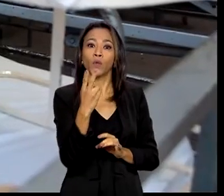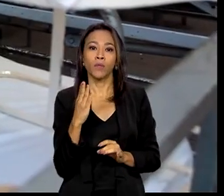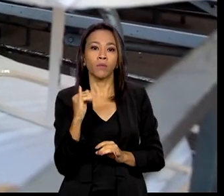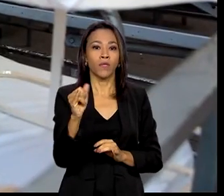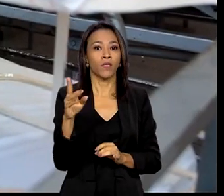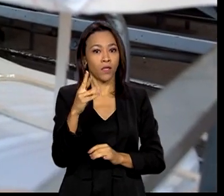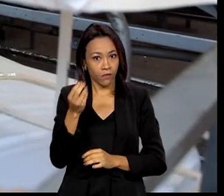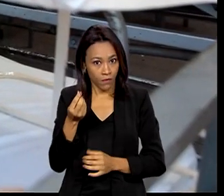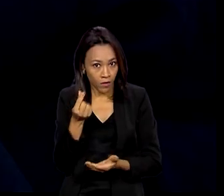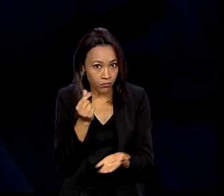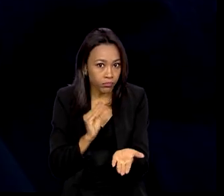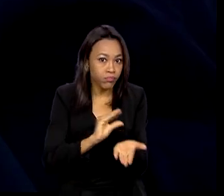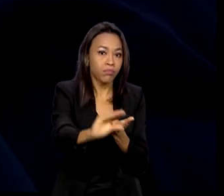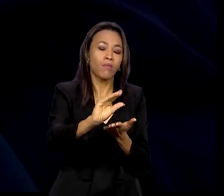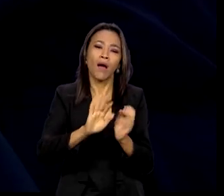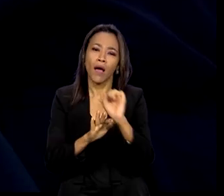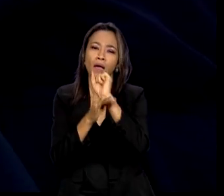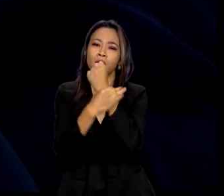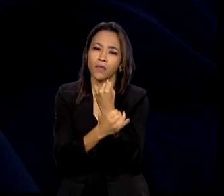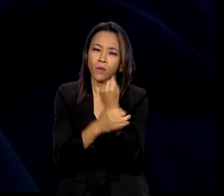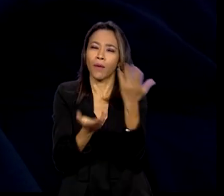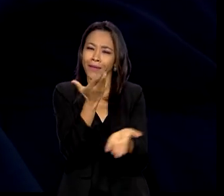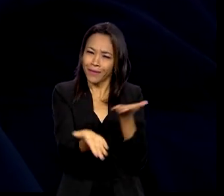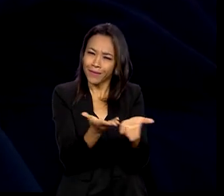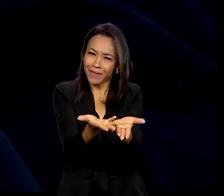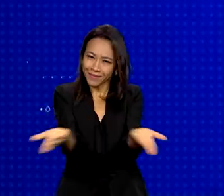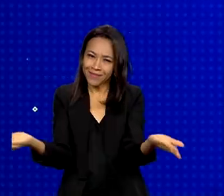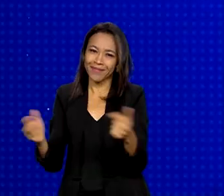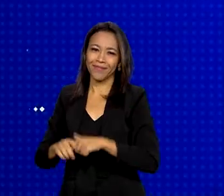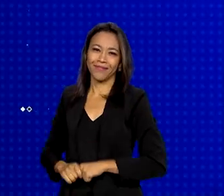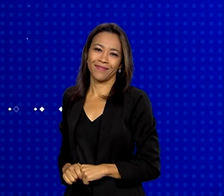atendimento pelo SUS nos hospitais filantrópicos.